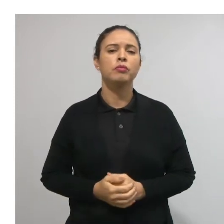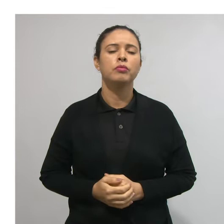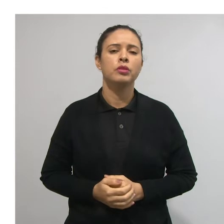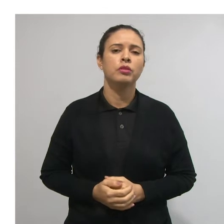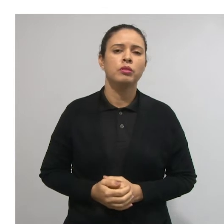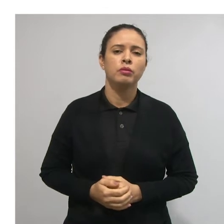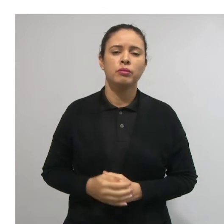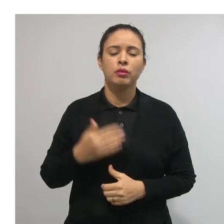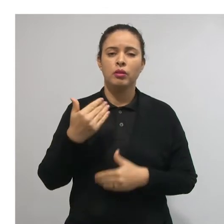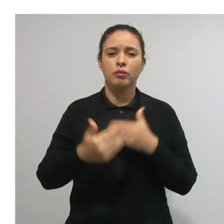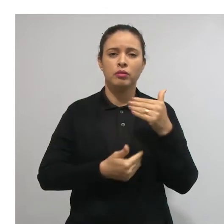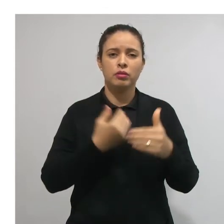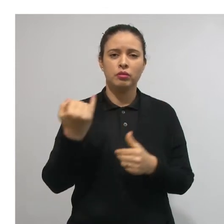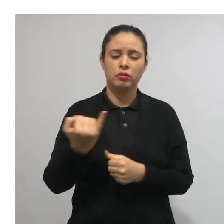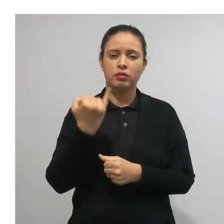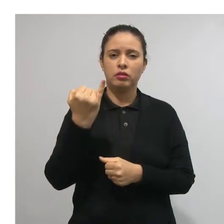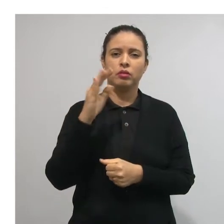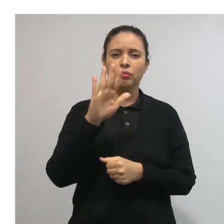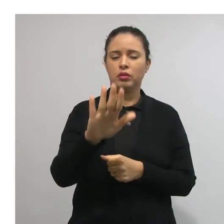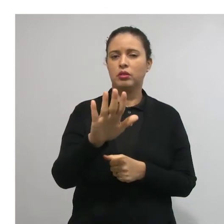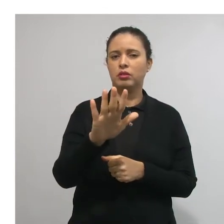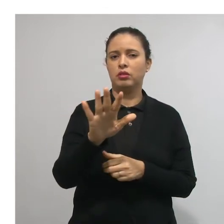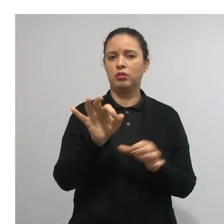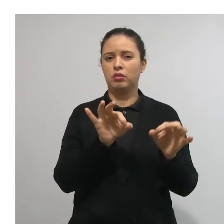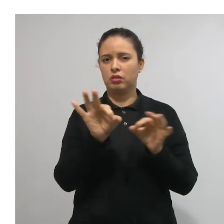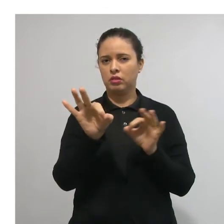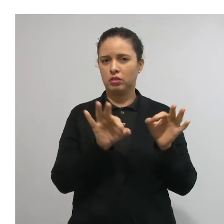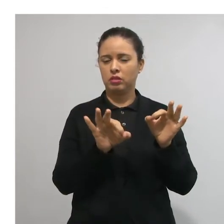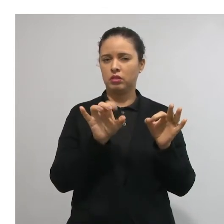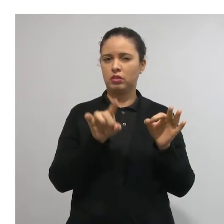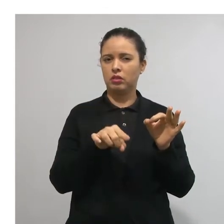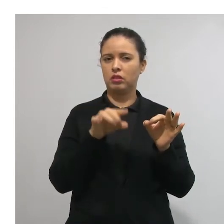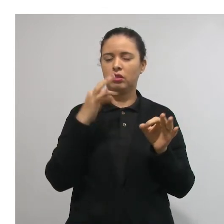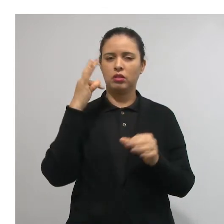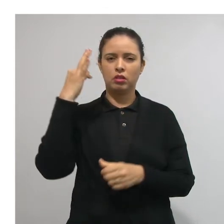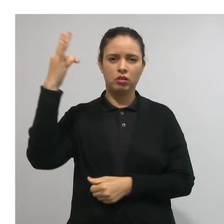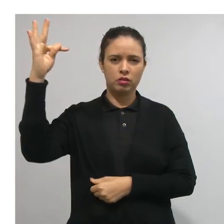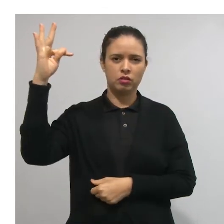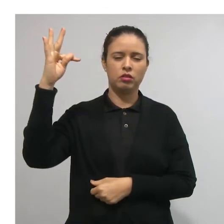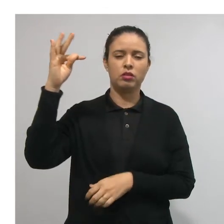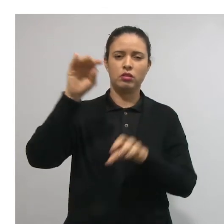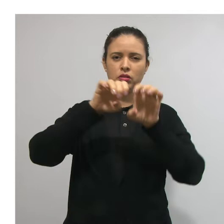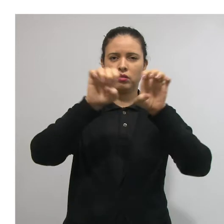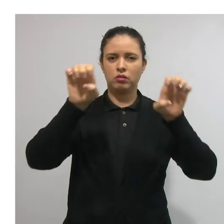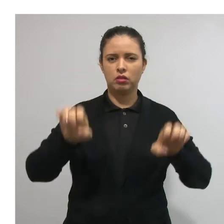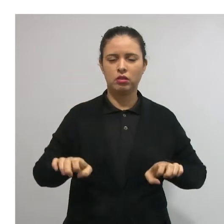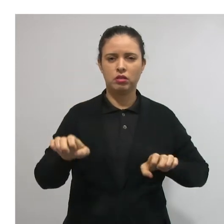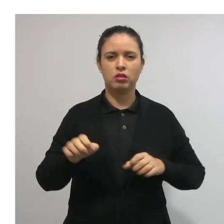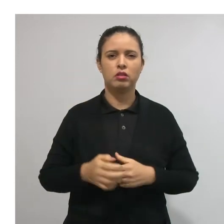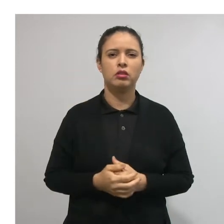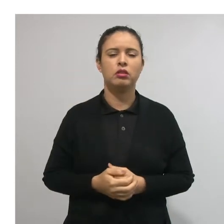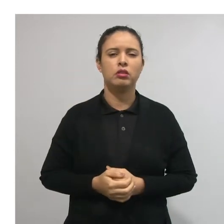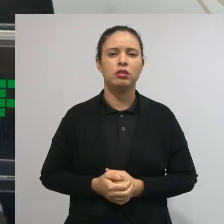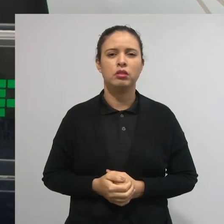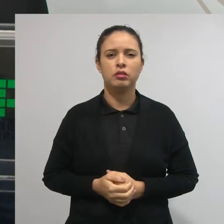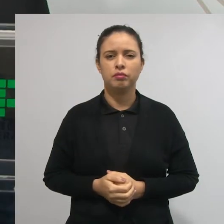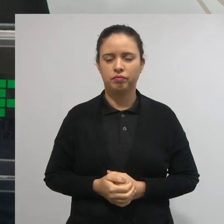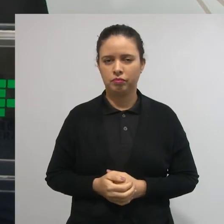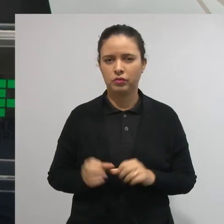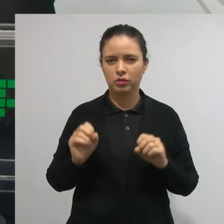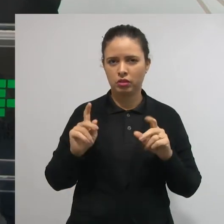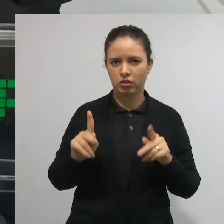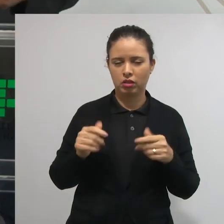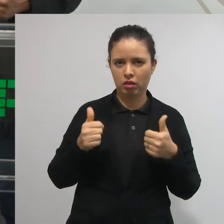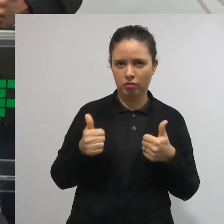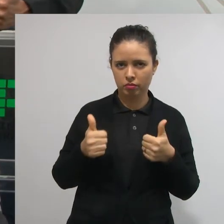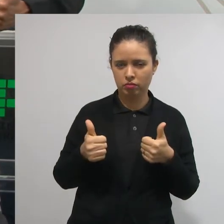que importa é a organização, por isso que ela é uma teoria estruturalista como um todo. Tudo bem até